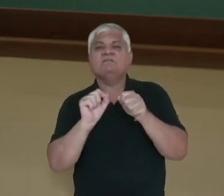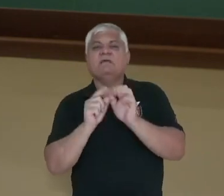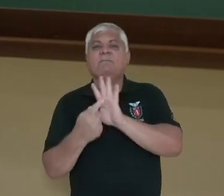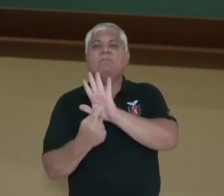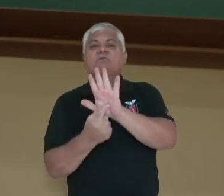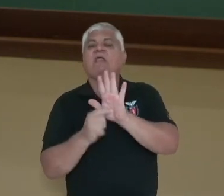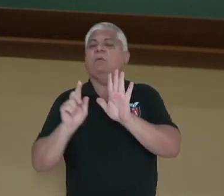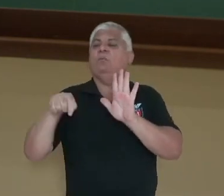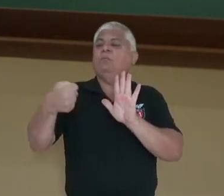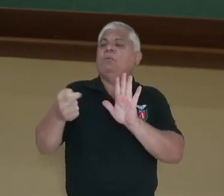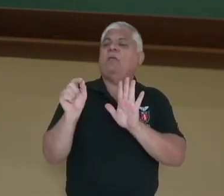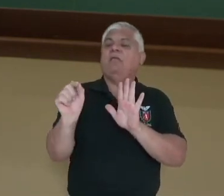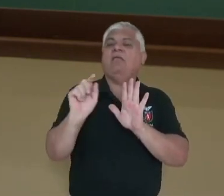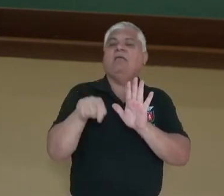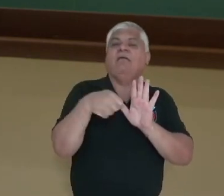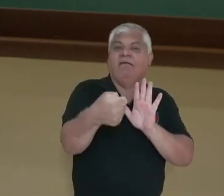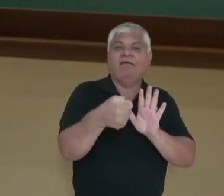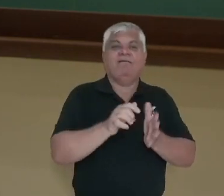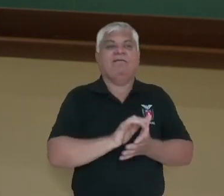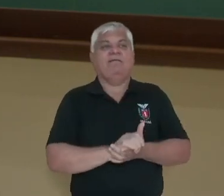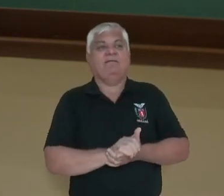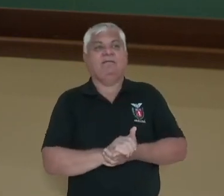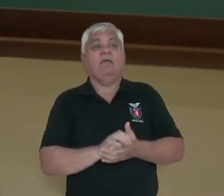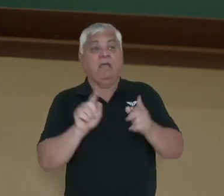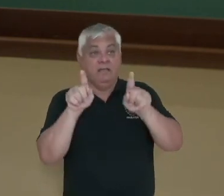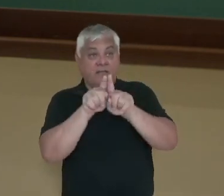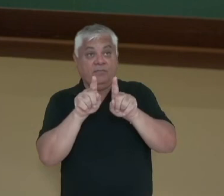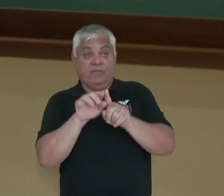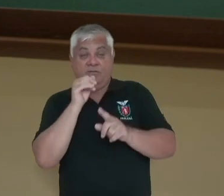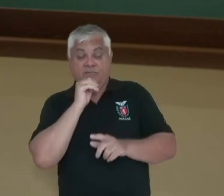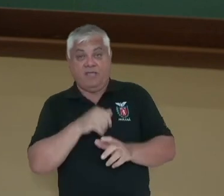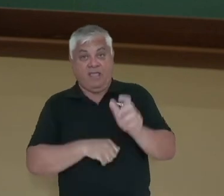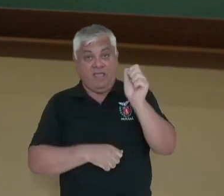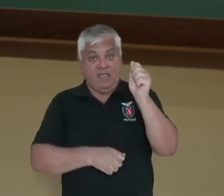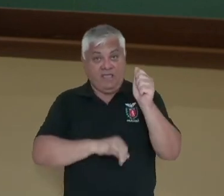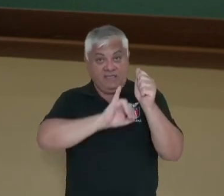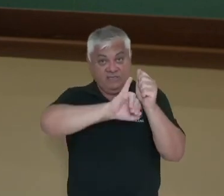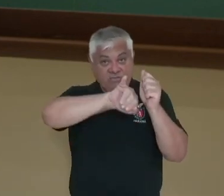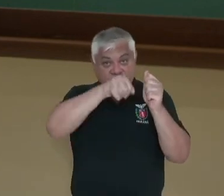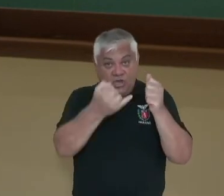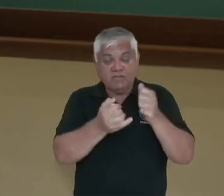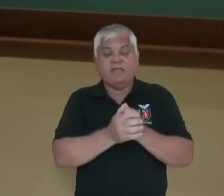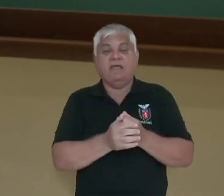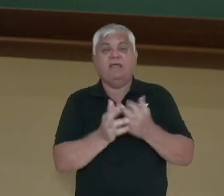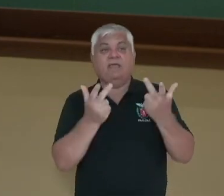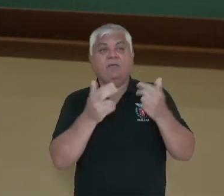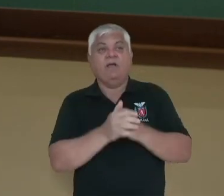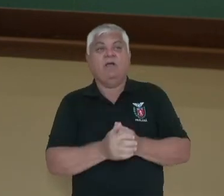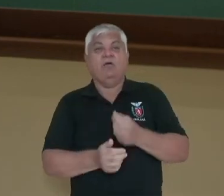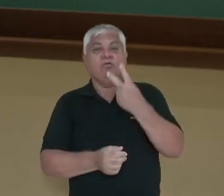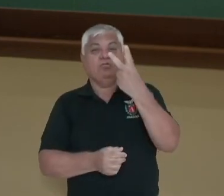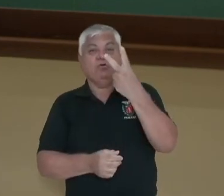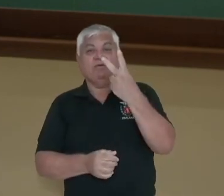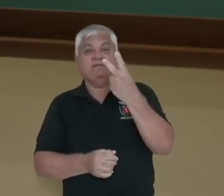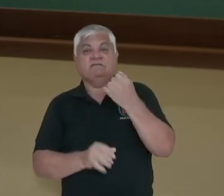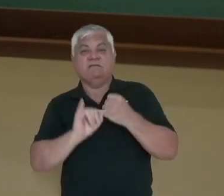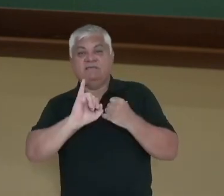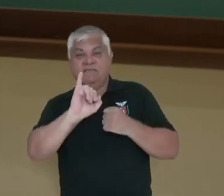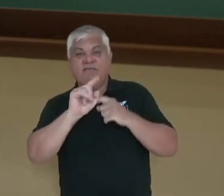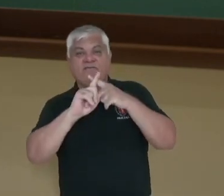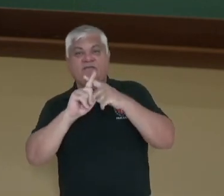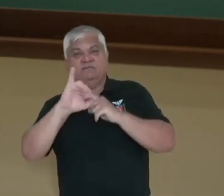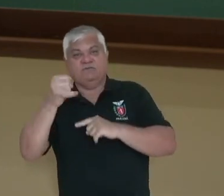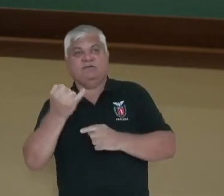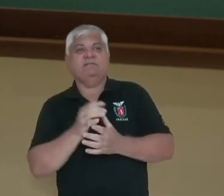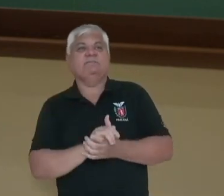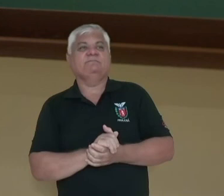são esses elementos. A lei de formação é essa daqui, AIJ igual a 2 vezes I mais J. Então